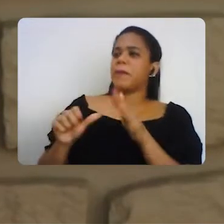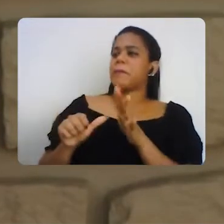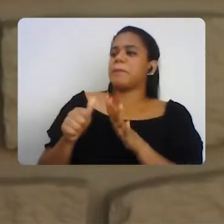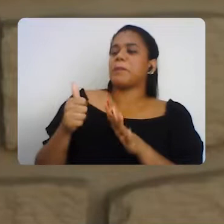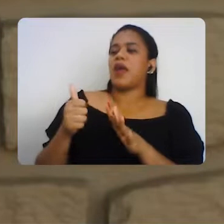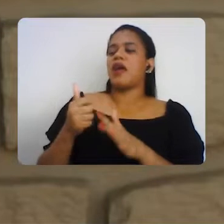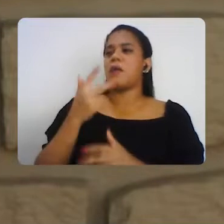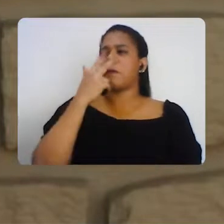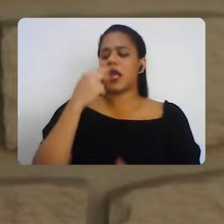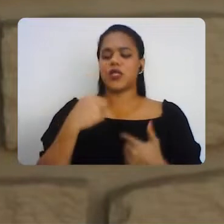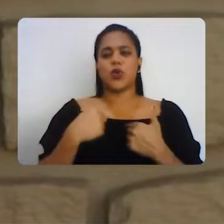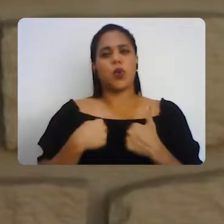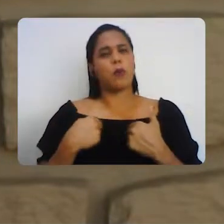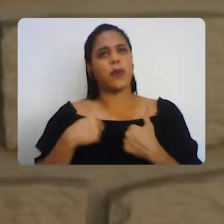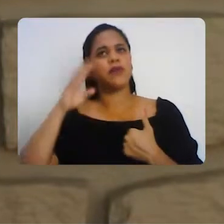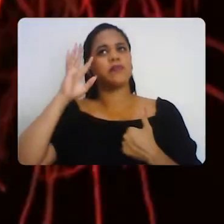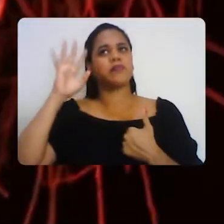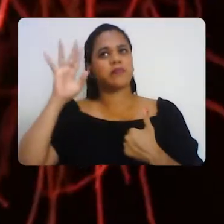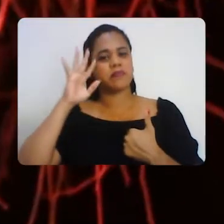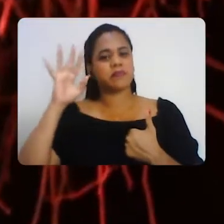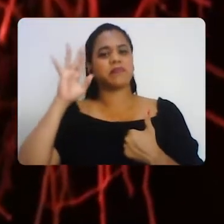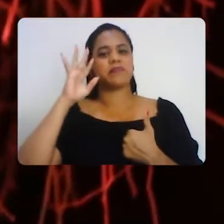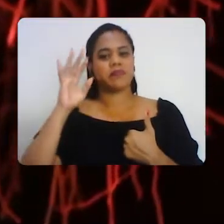reação foi, pô, isso parece comigo, né?